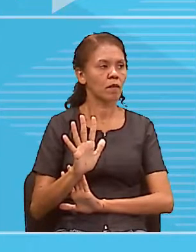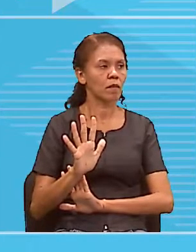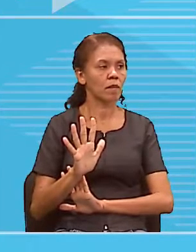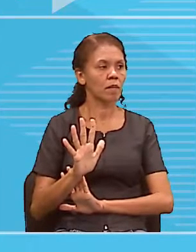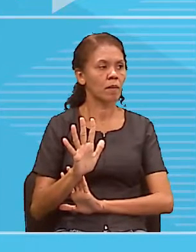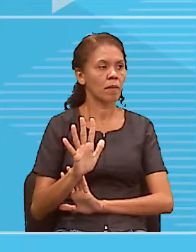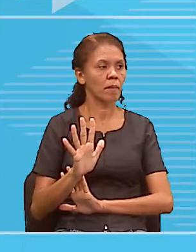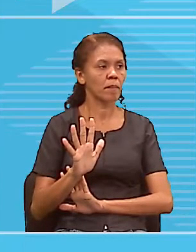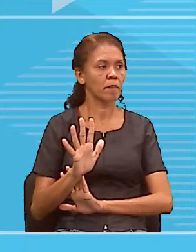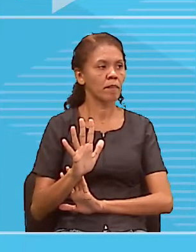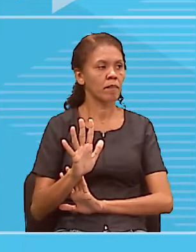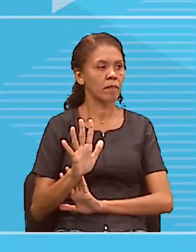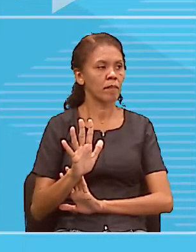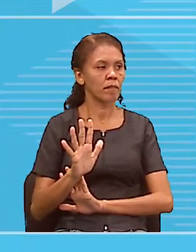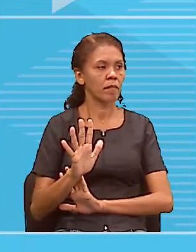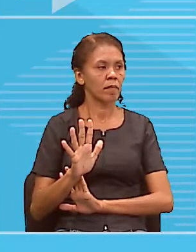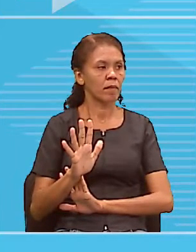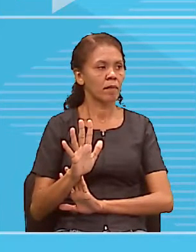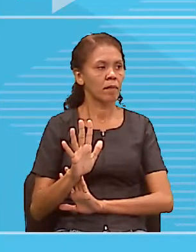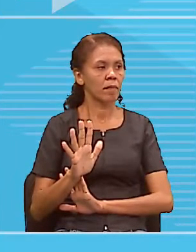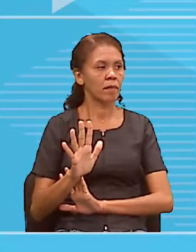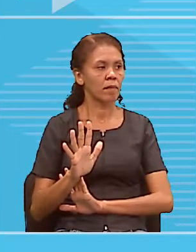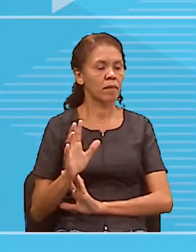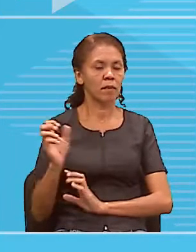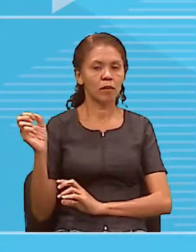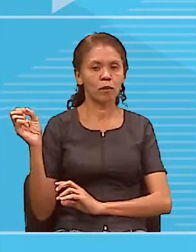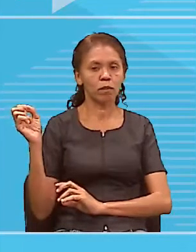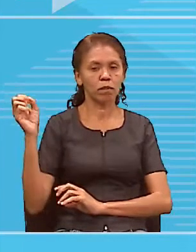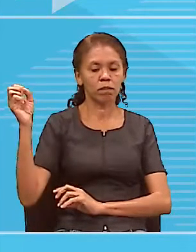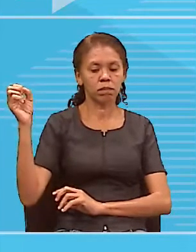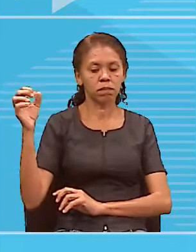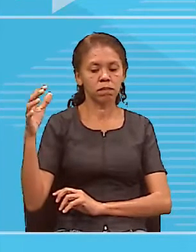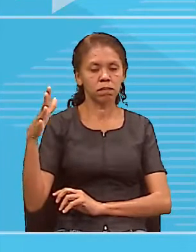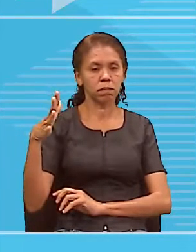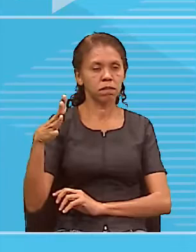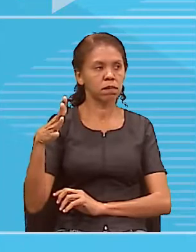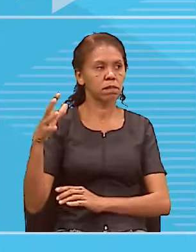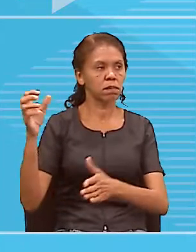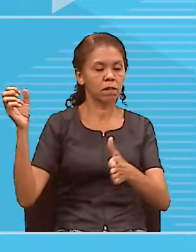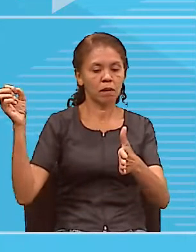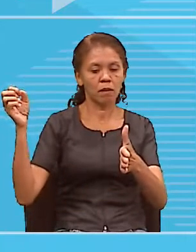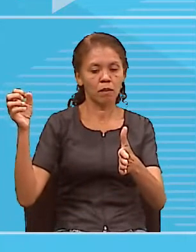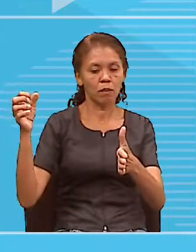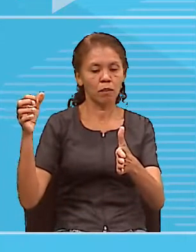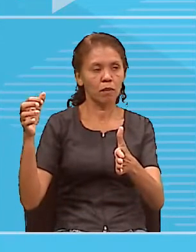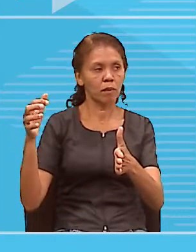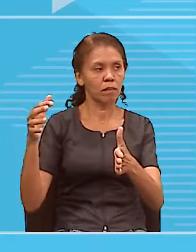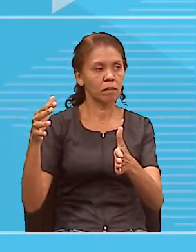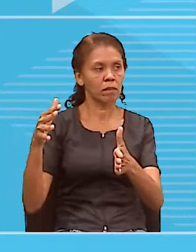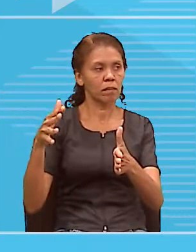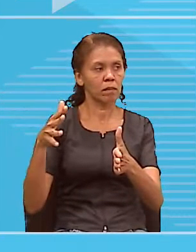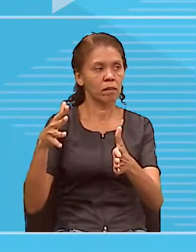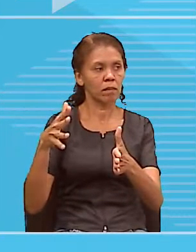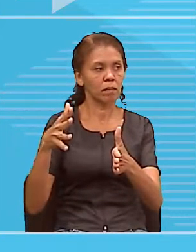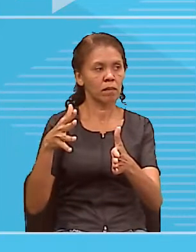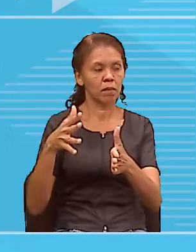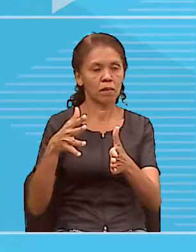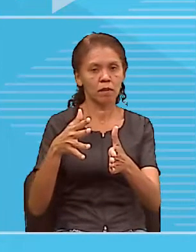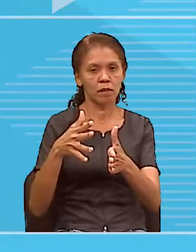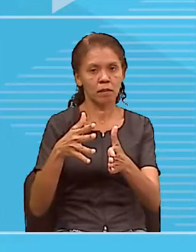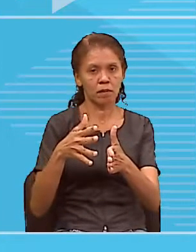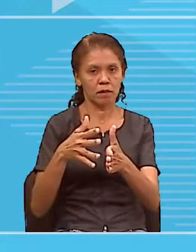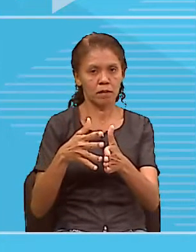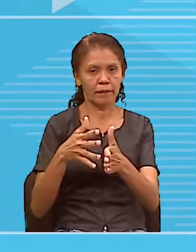eu tenho a mesma ideia a luz ela vem passa por esses